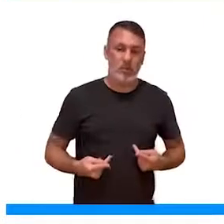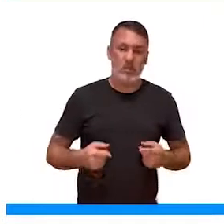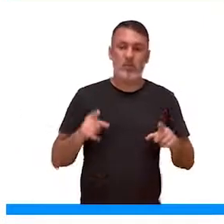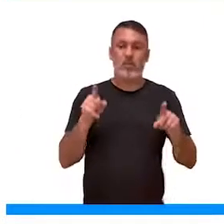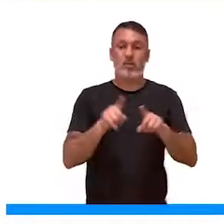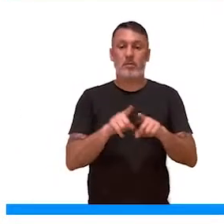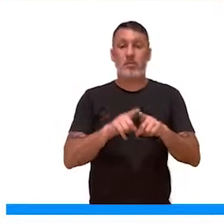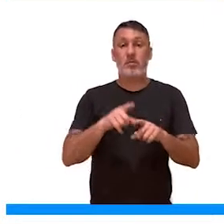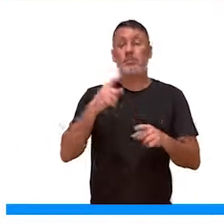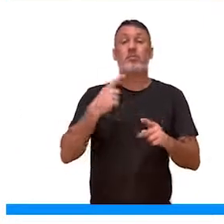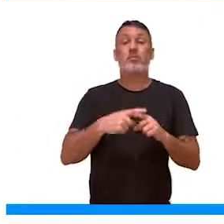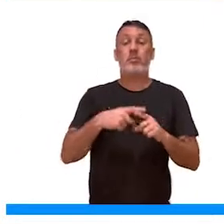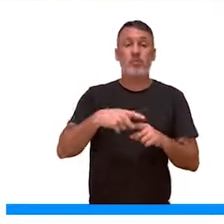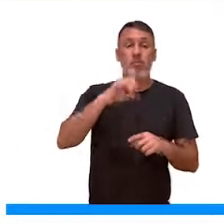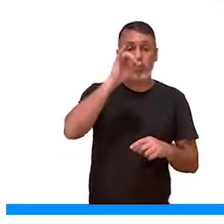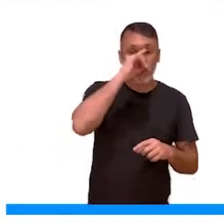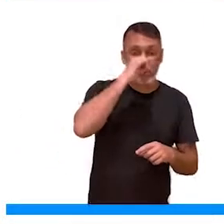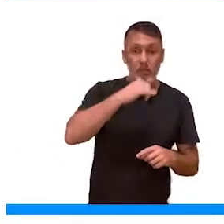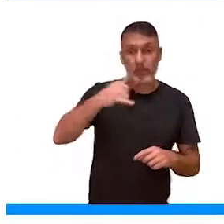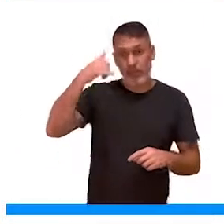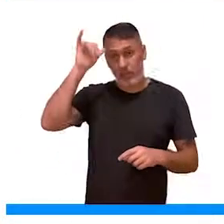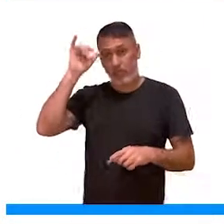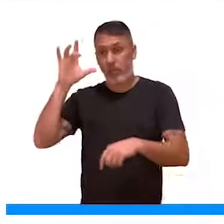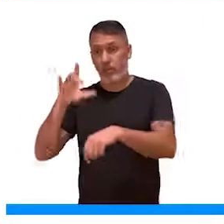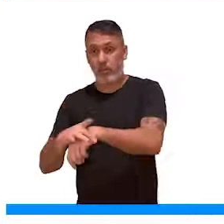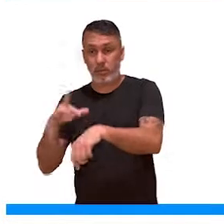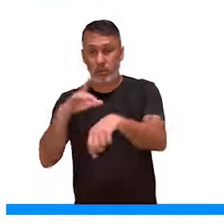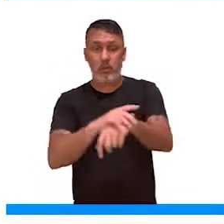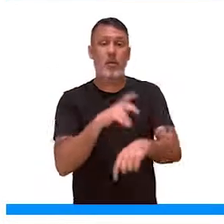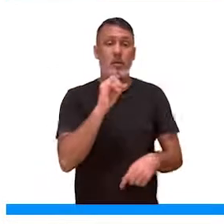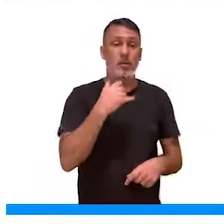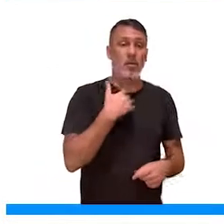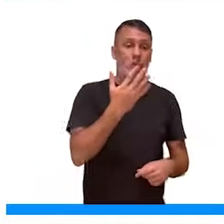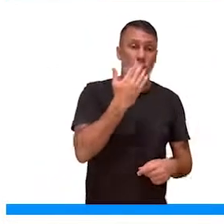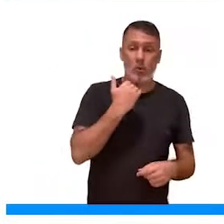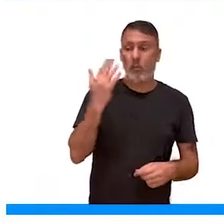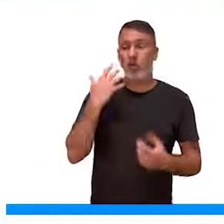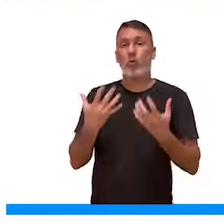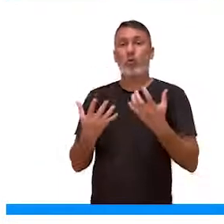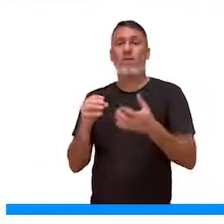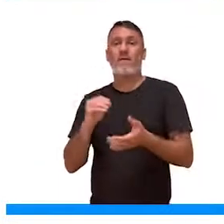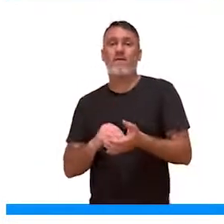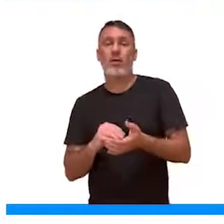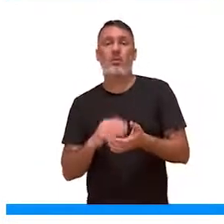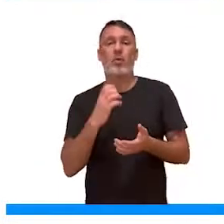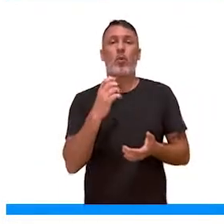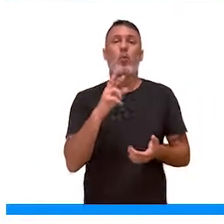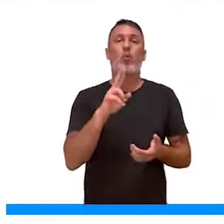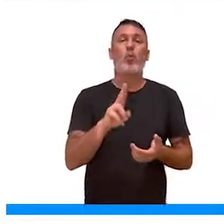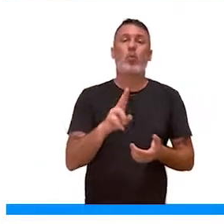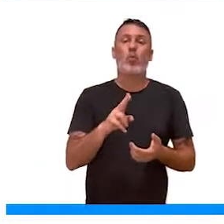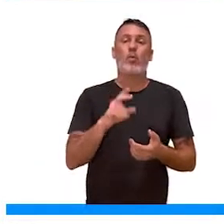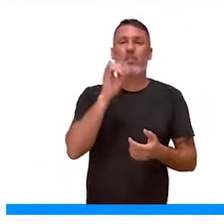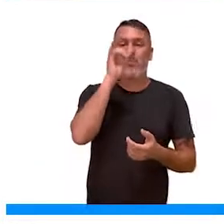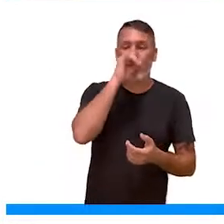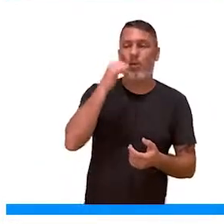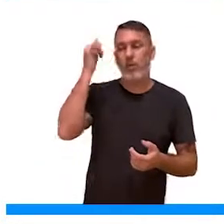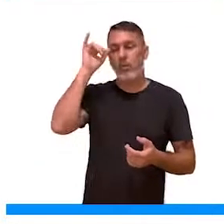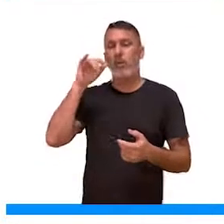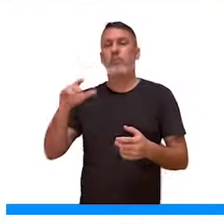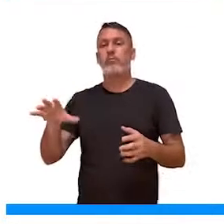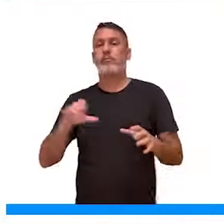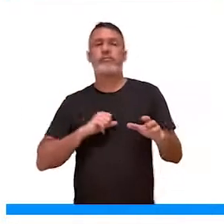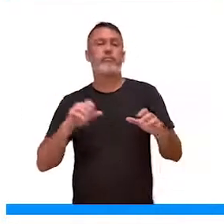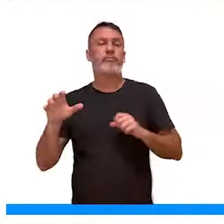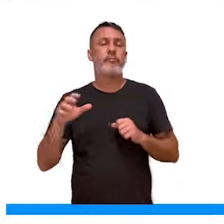porco, e a pessoa, ao consumir a carne desses vertebrados aí, crua, mal cozida, ela vai acabar adquirindo então